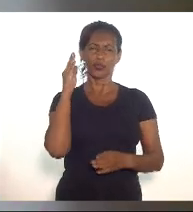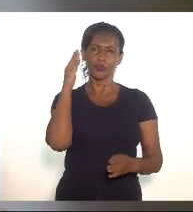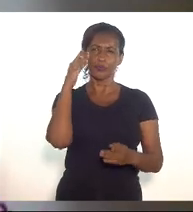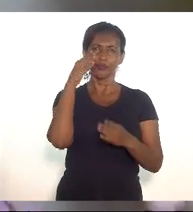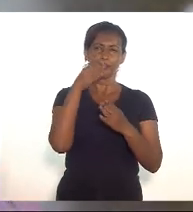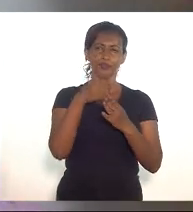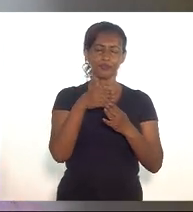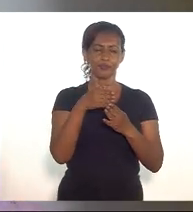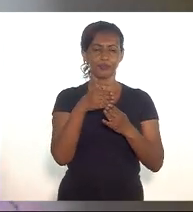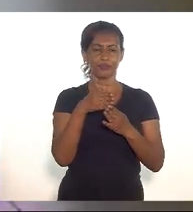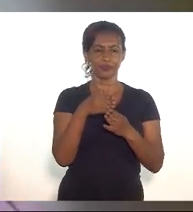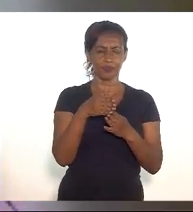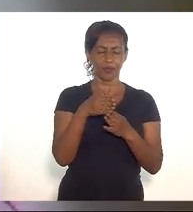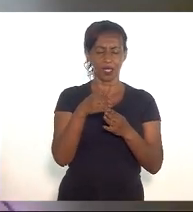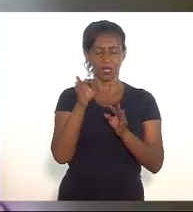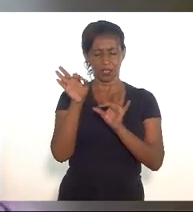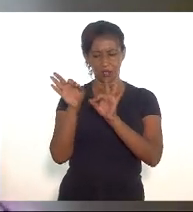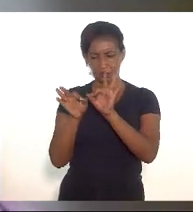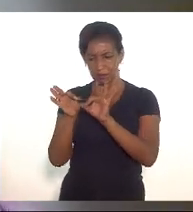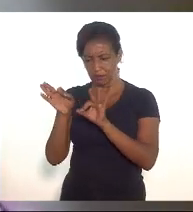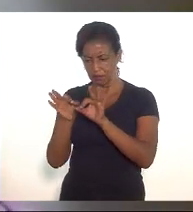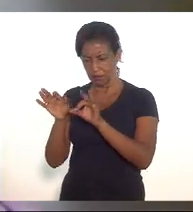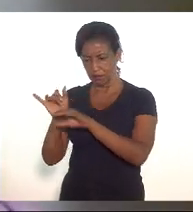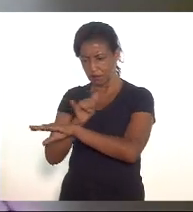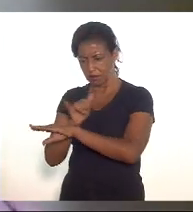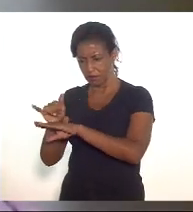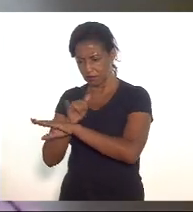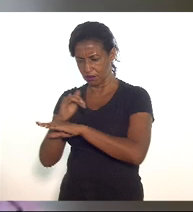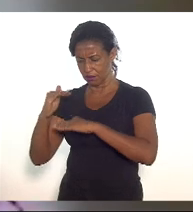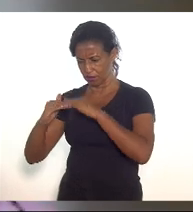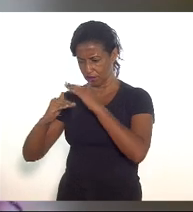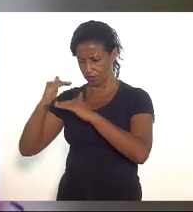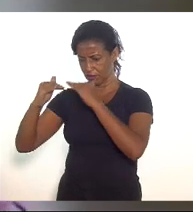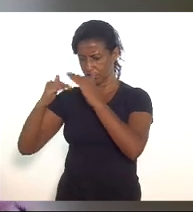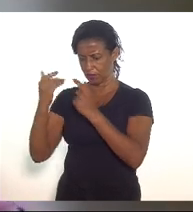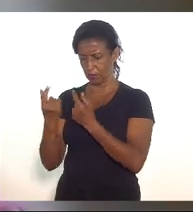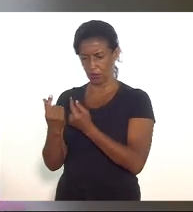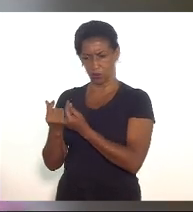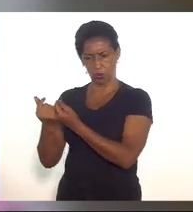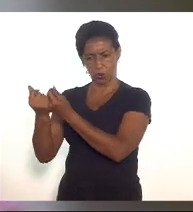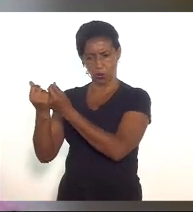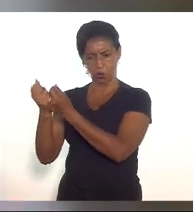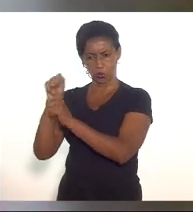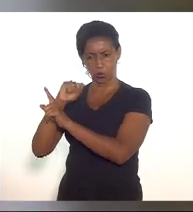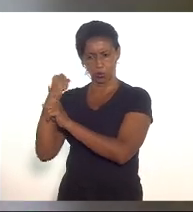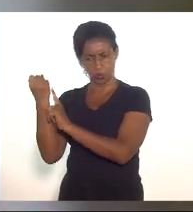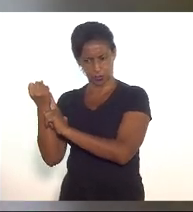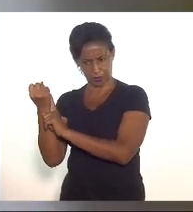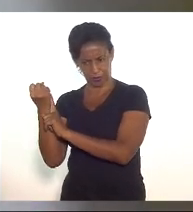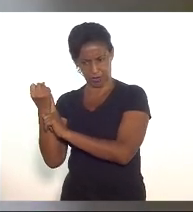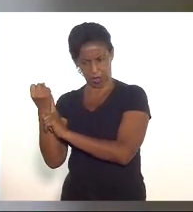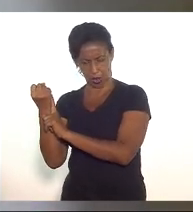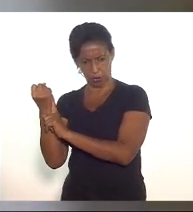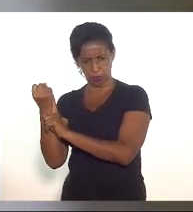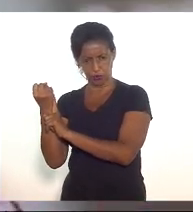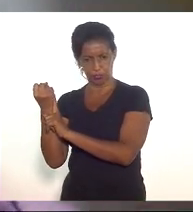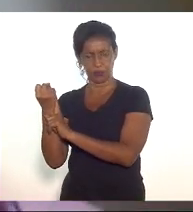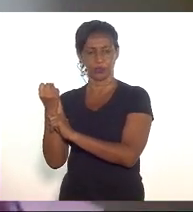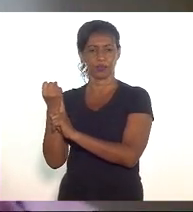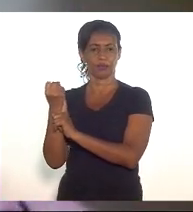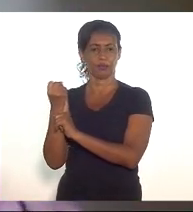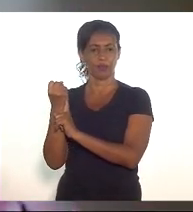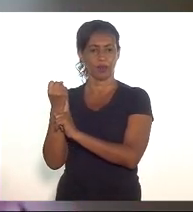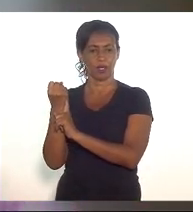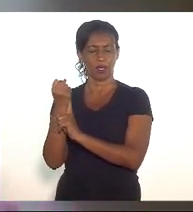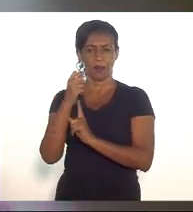tem um encadeamento lógico entre um plano estratégico de desenvolvimento econômico e social e seus respectivos planos setoriais,